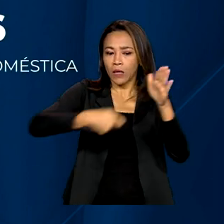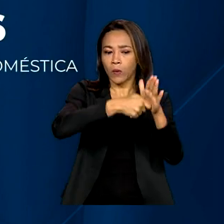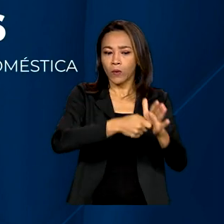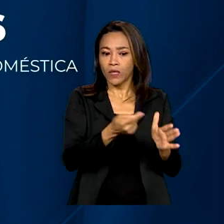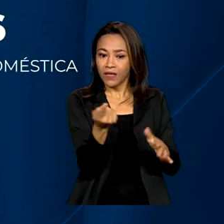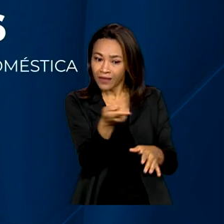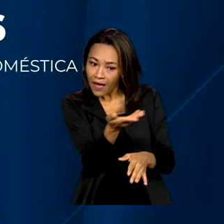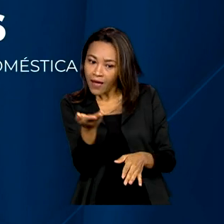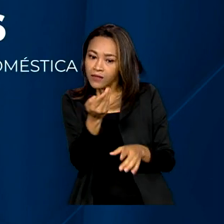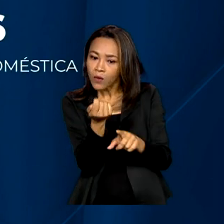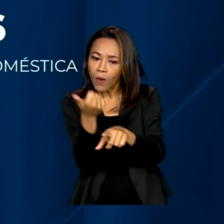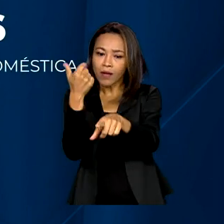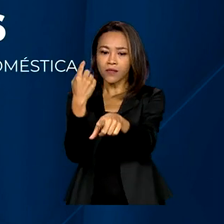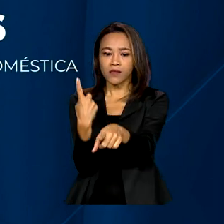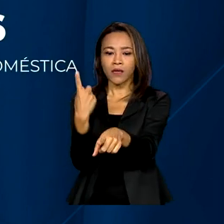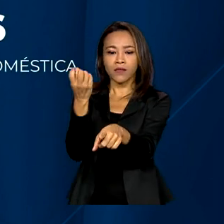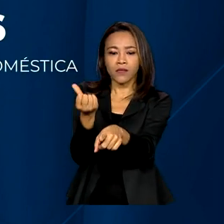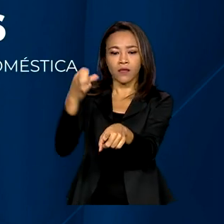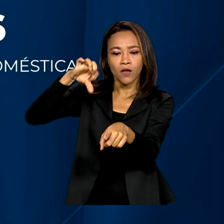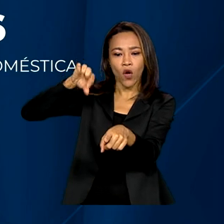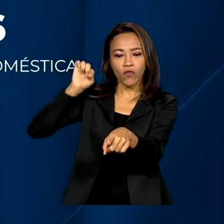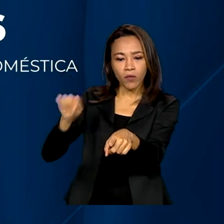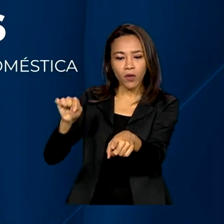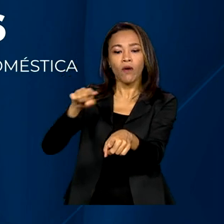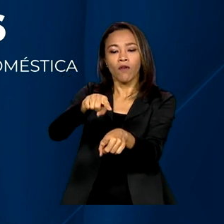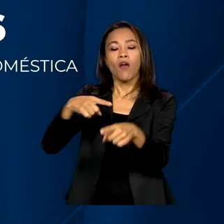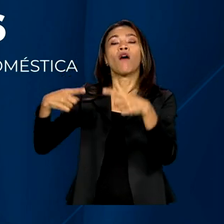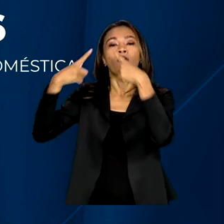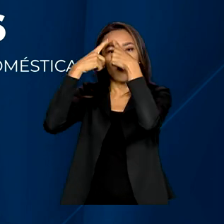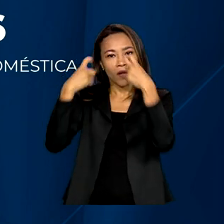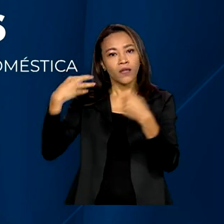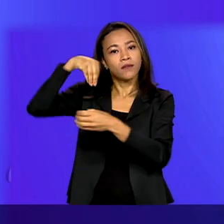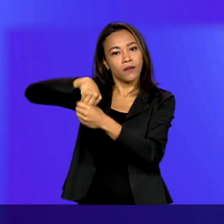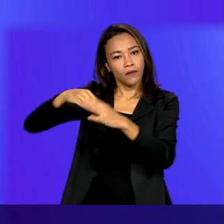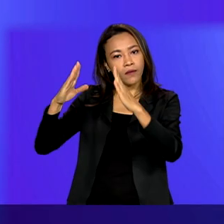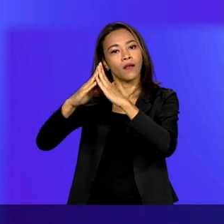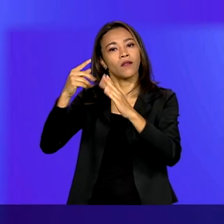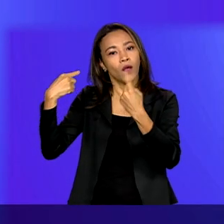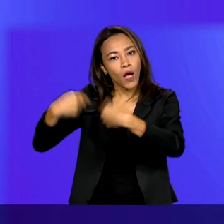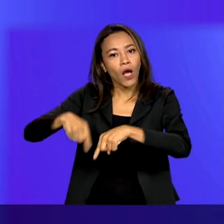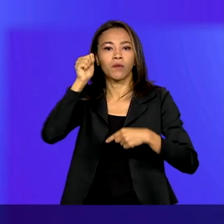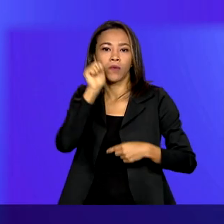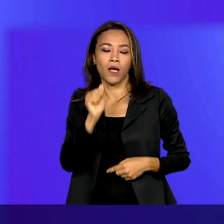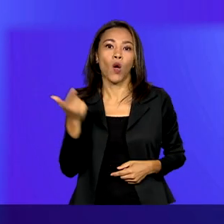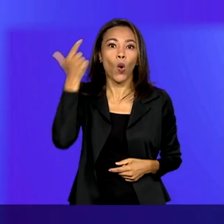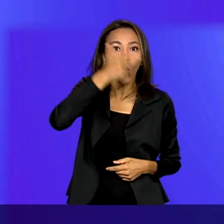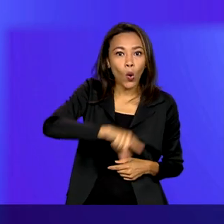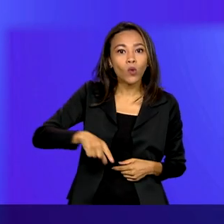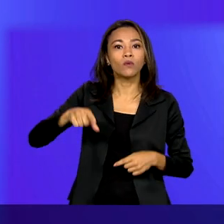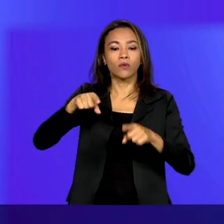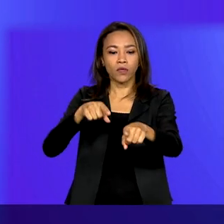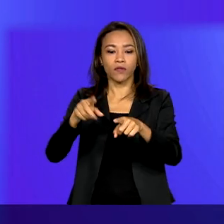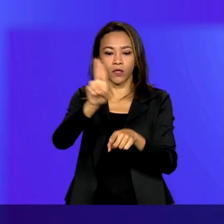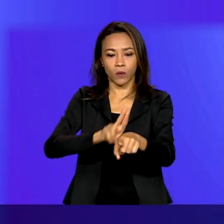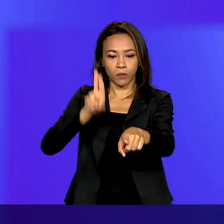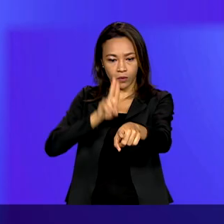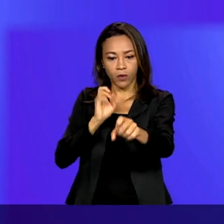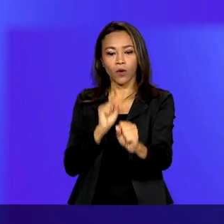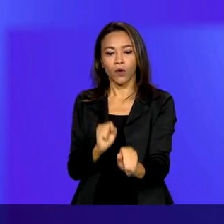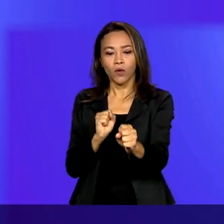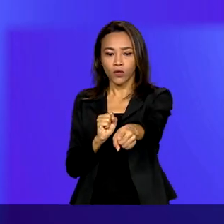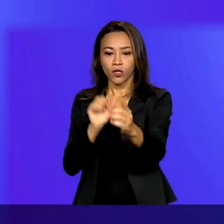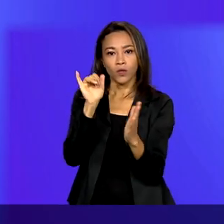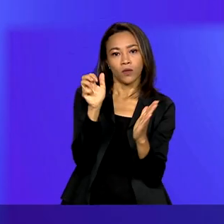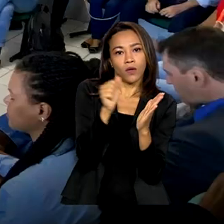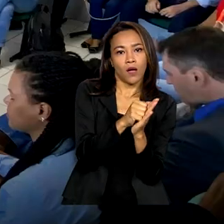170 mil foram de violências domésticas contra mulheres. Outros canais são o aplicativo Direitos